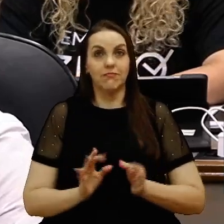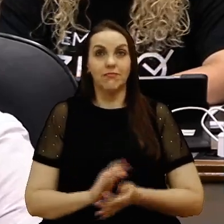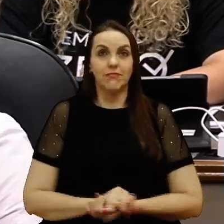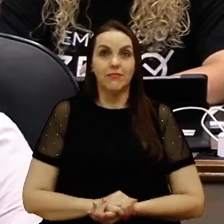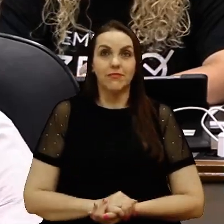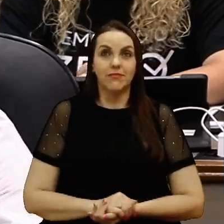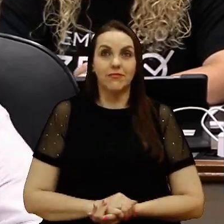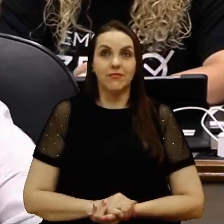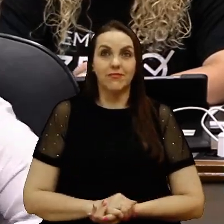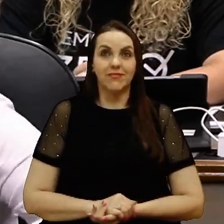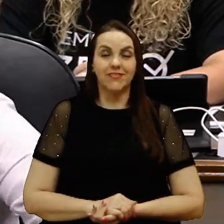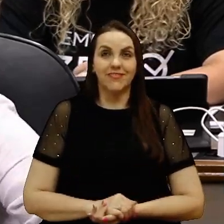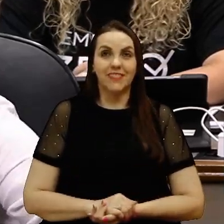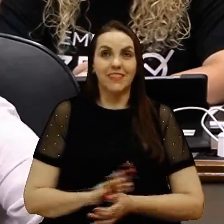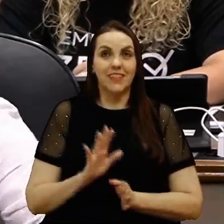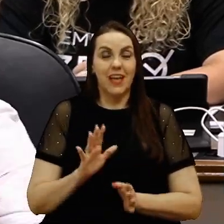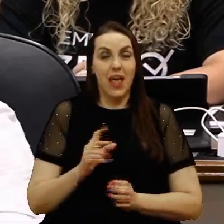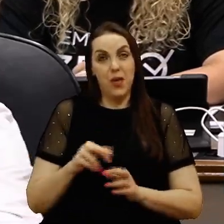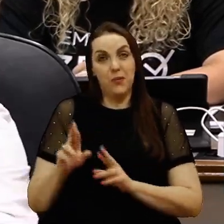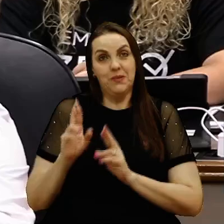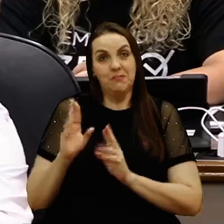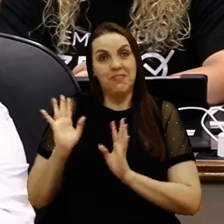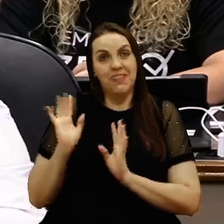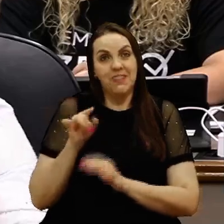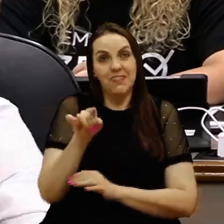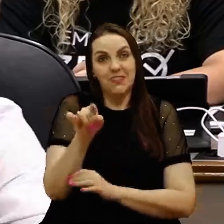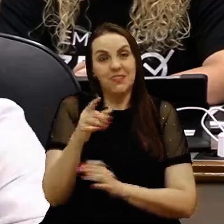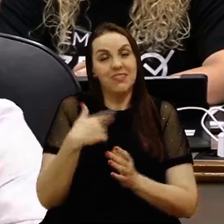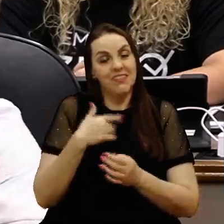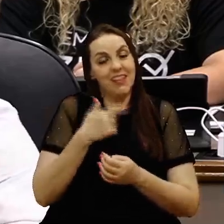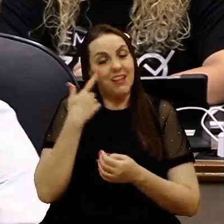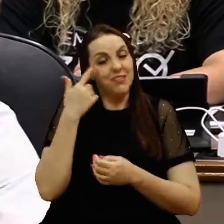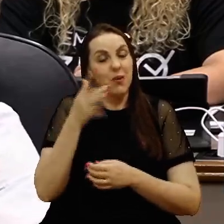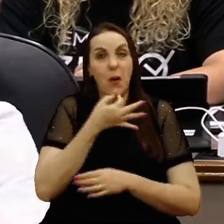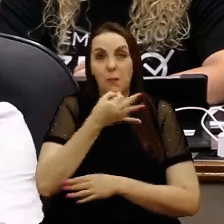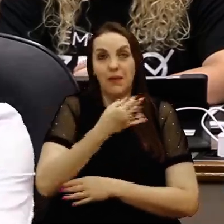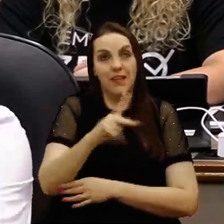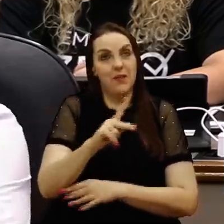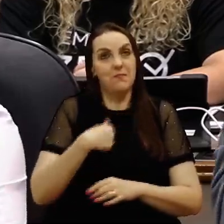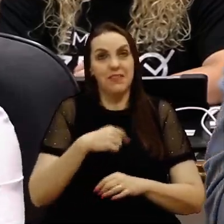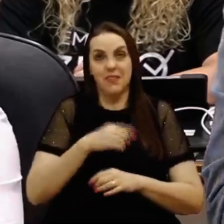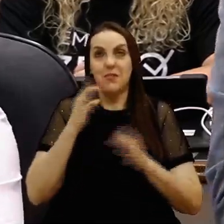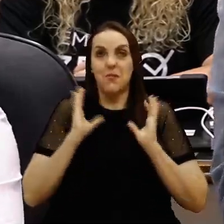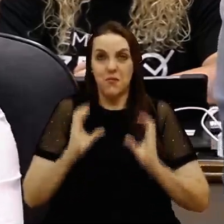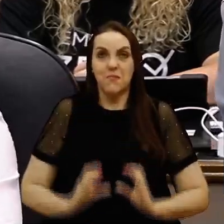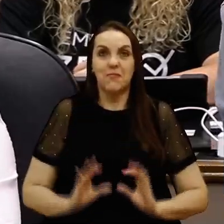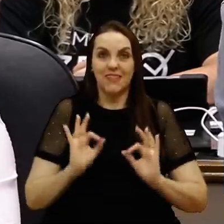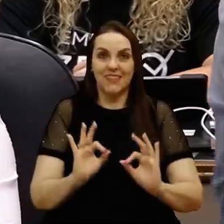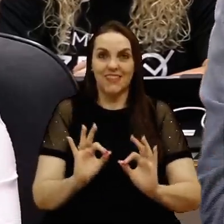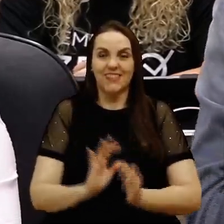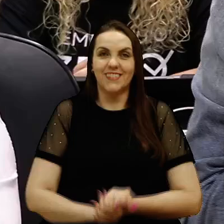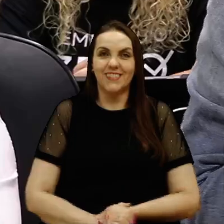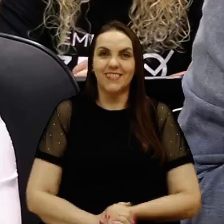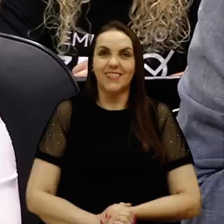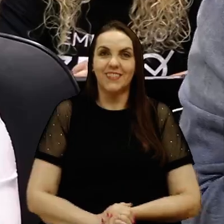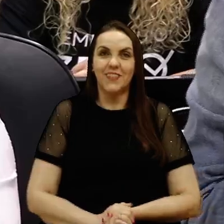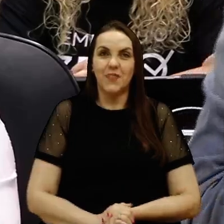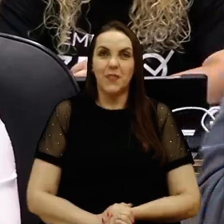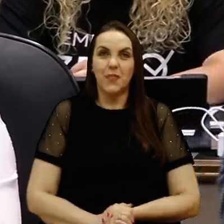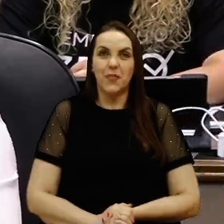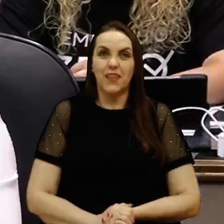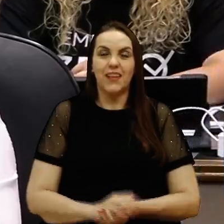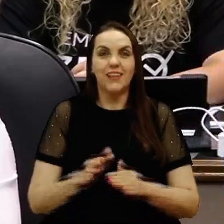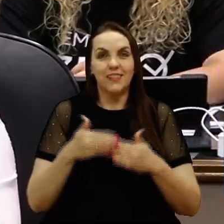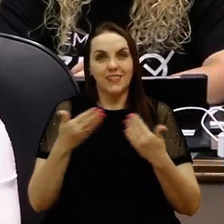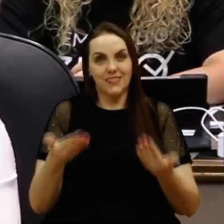Né? Pelo menos é o que eu espero, mas o senhor tem o seu parecer, né? Mas eu me comportei. Né?